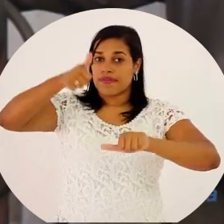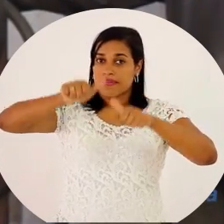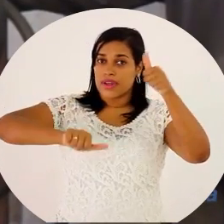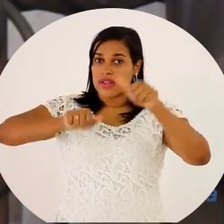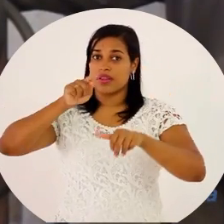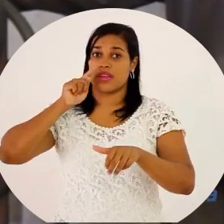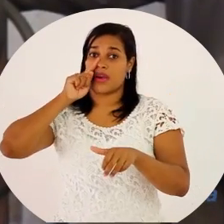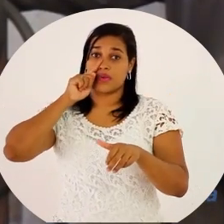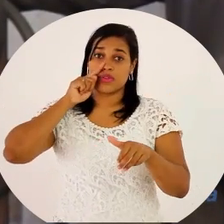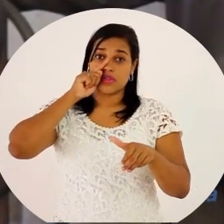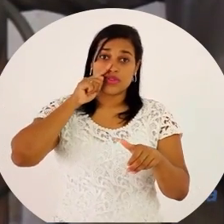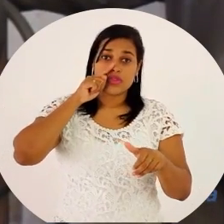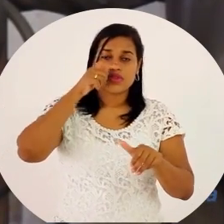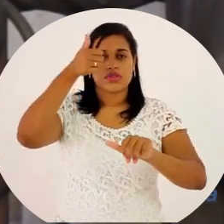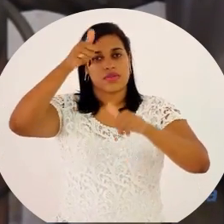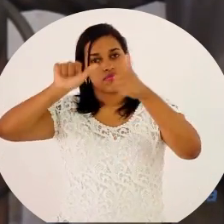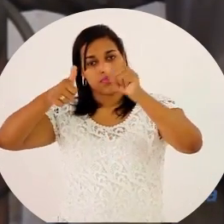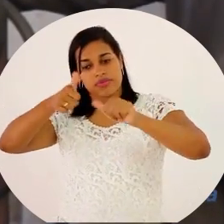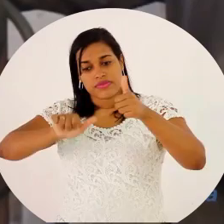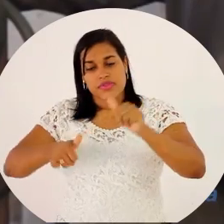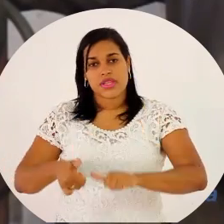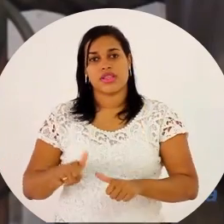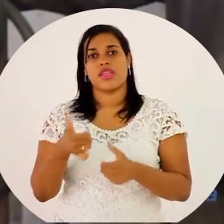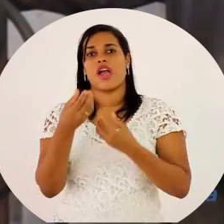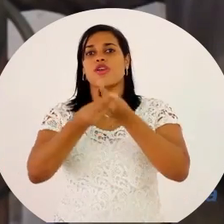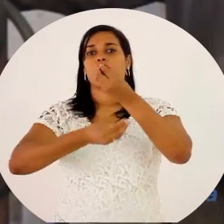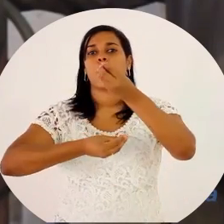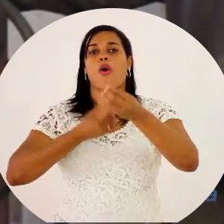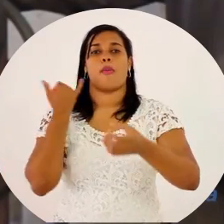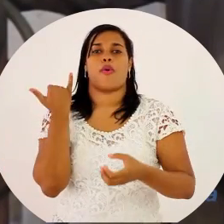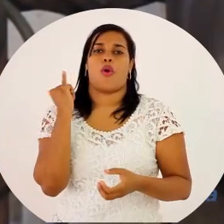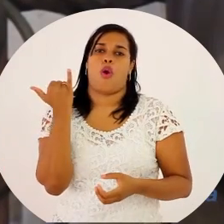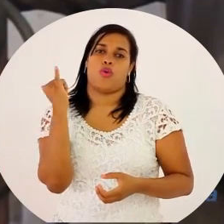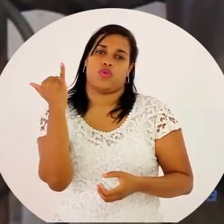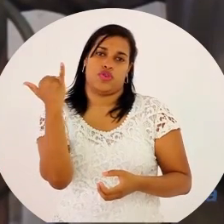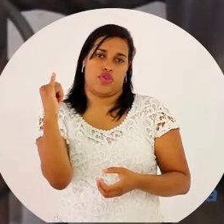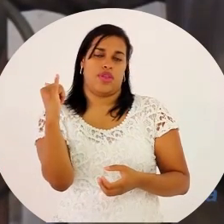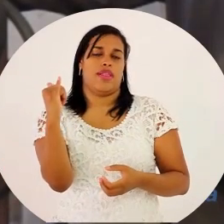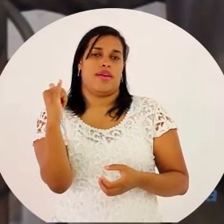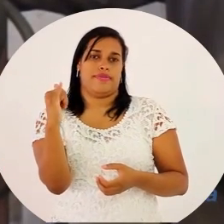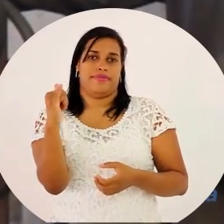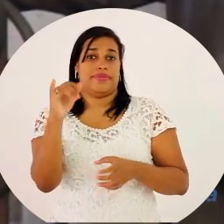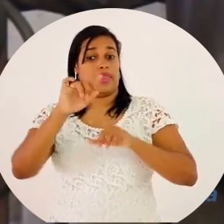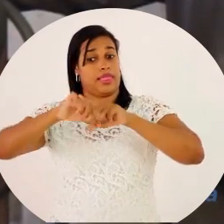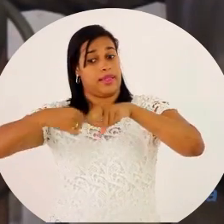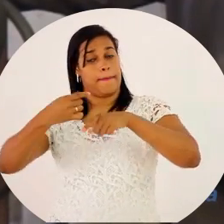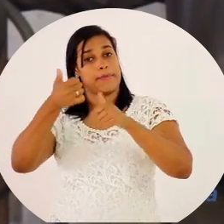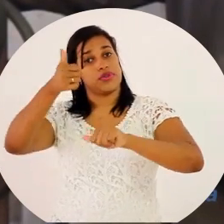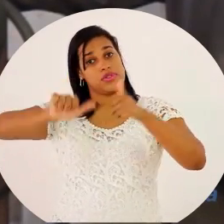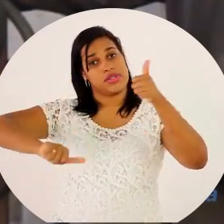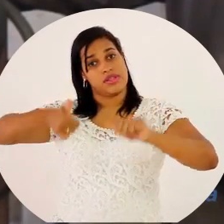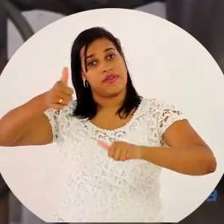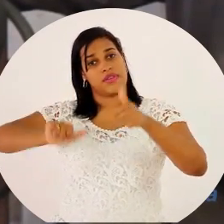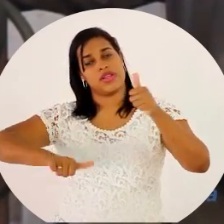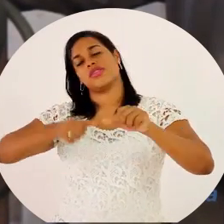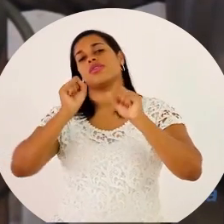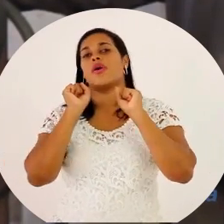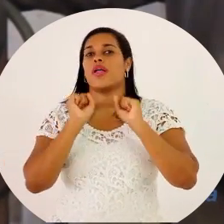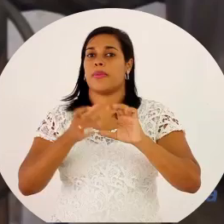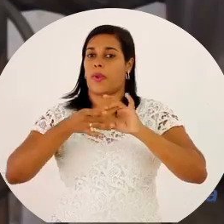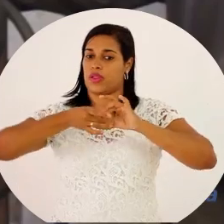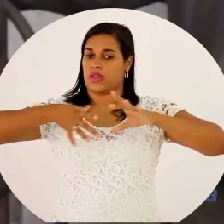todos os riscos, analisar todos os riscos e quais os meios necessários para controlar esse risco. Após essa avaliação, aí sim ele pode liberar